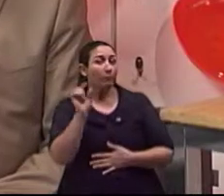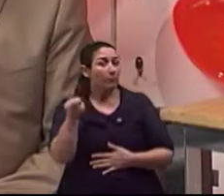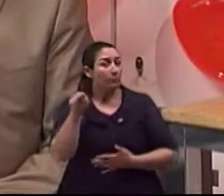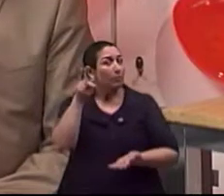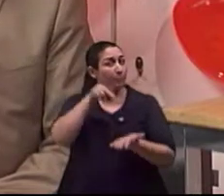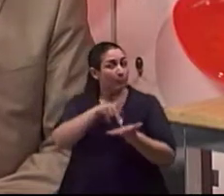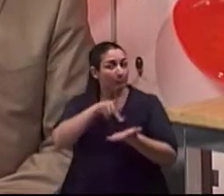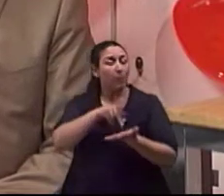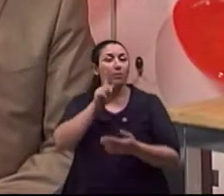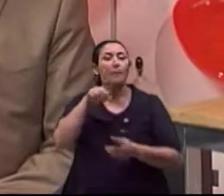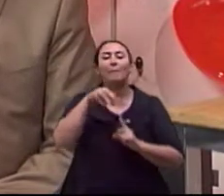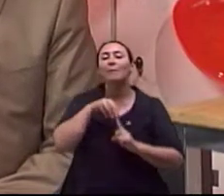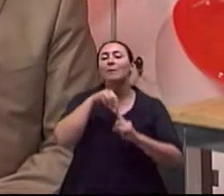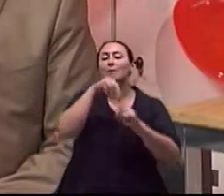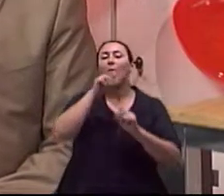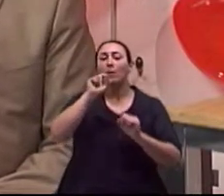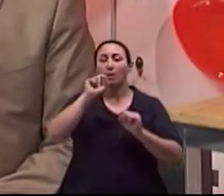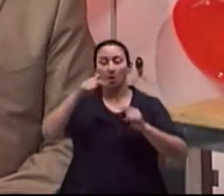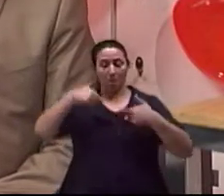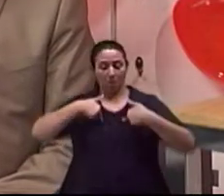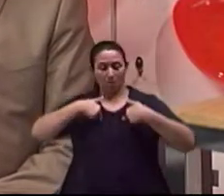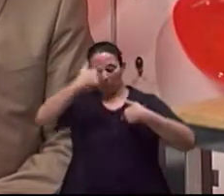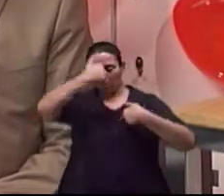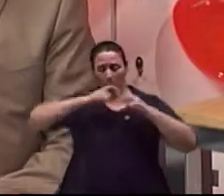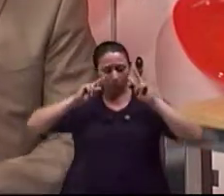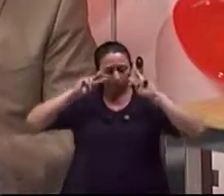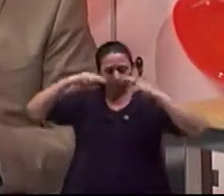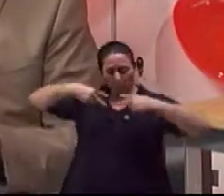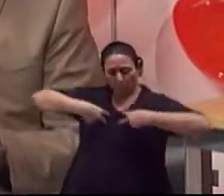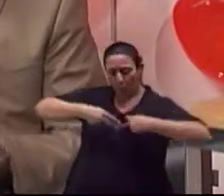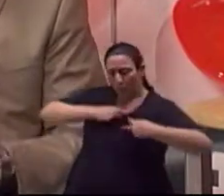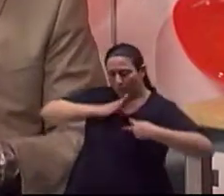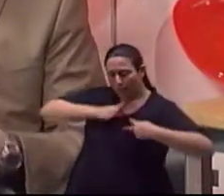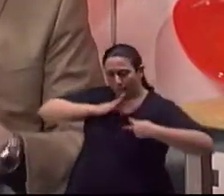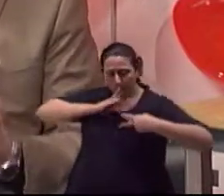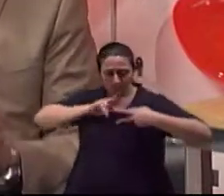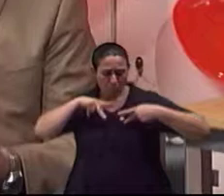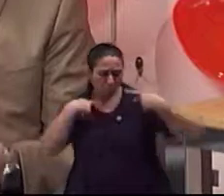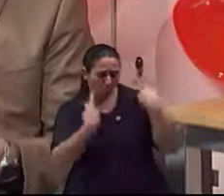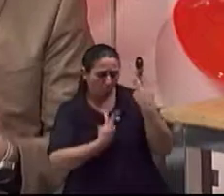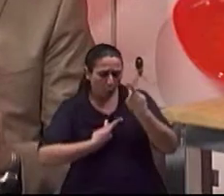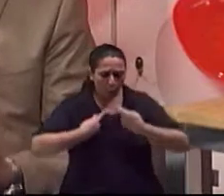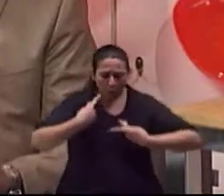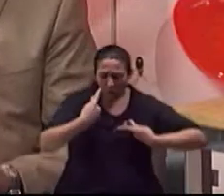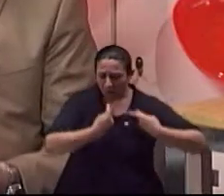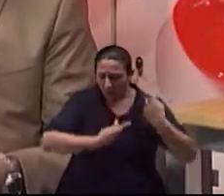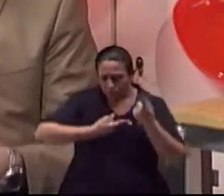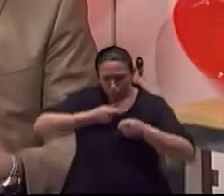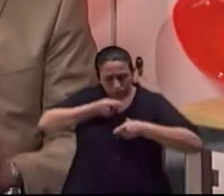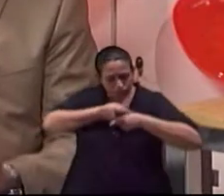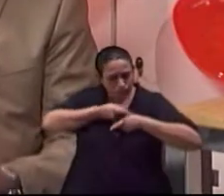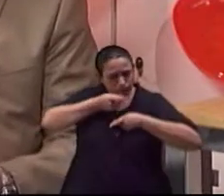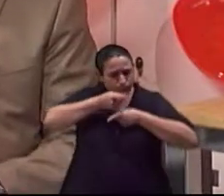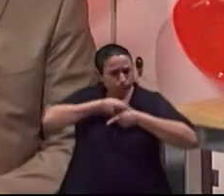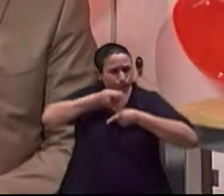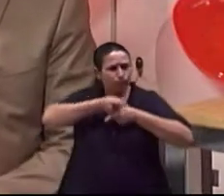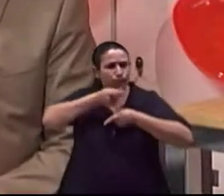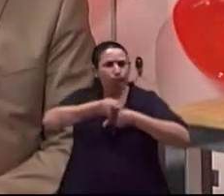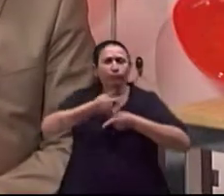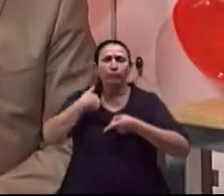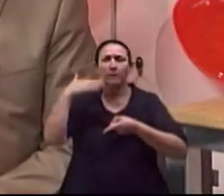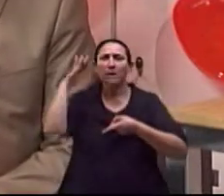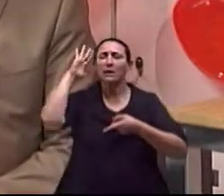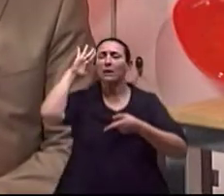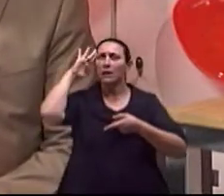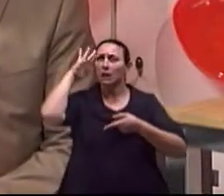seja o ser humano na busca de si mesmo do autoconhecimento ele vai aos poucos indo além de si ele vai entendendo que ele não